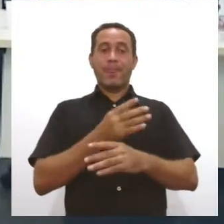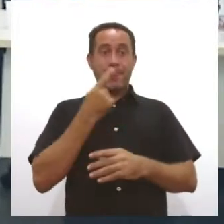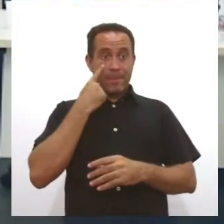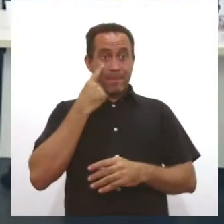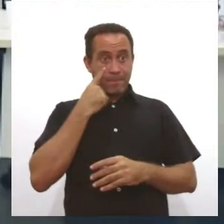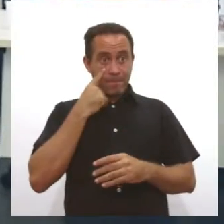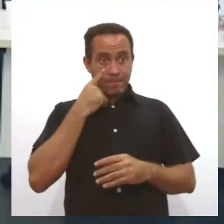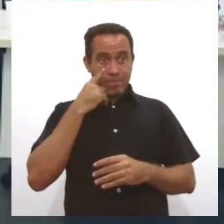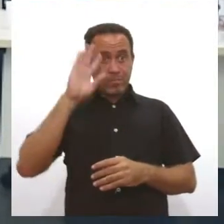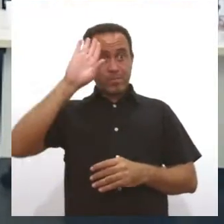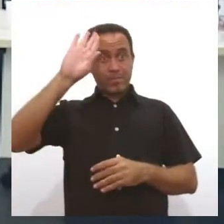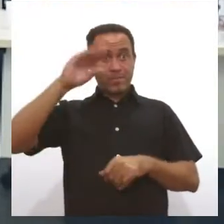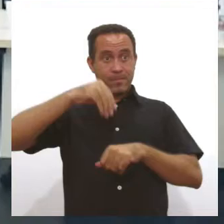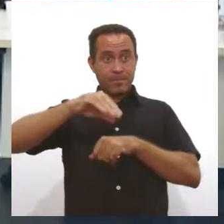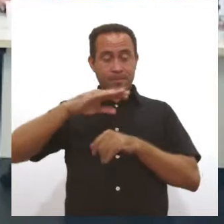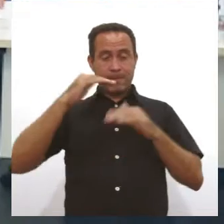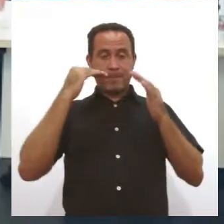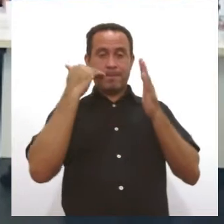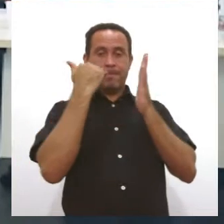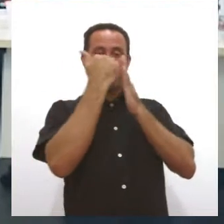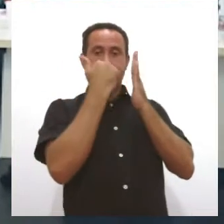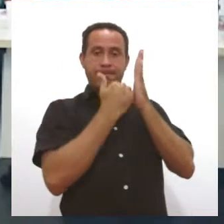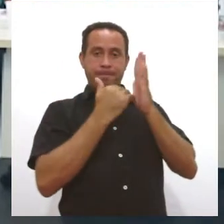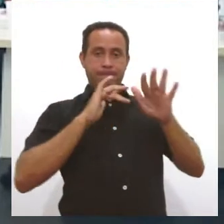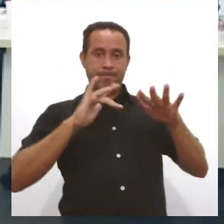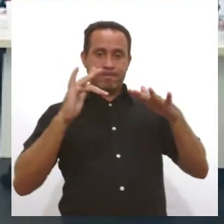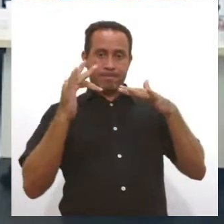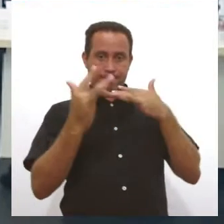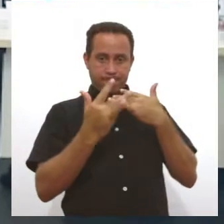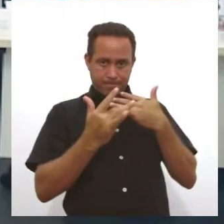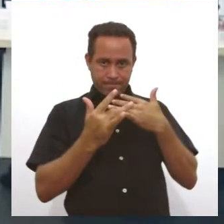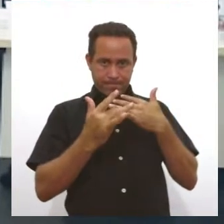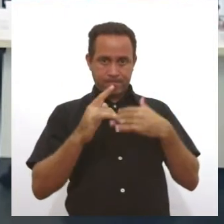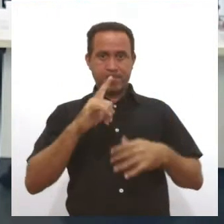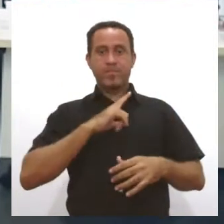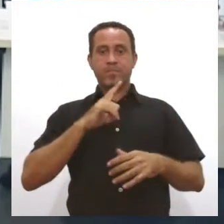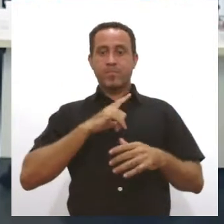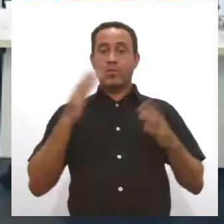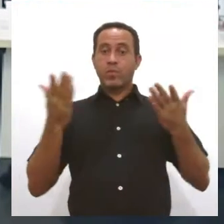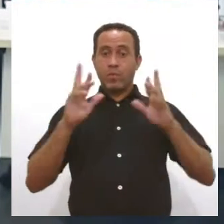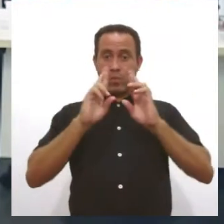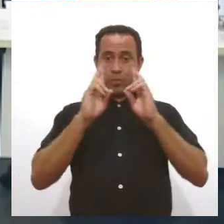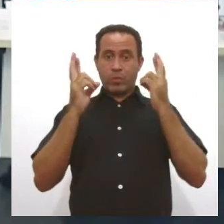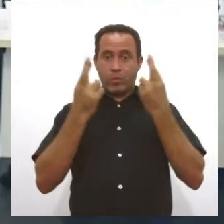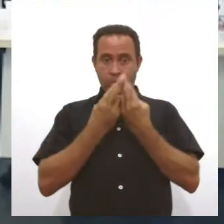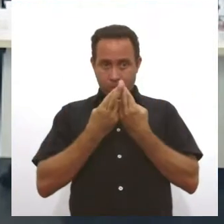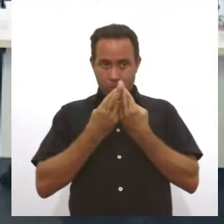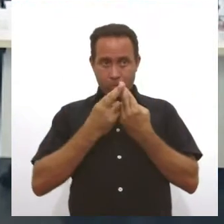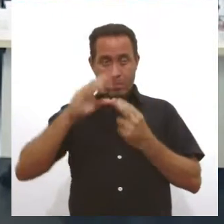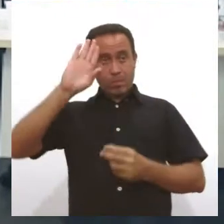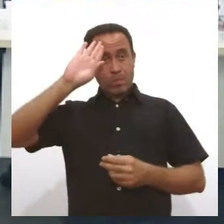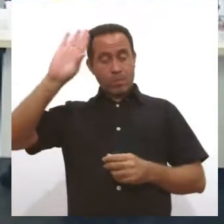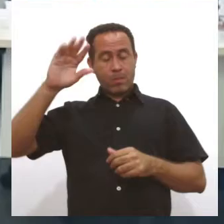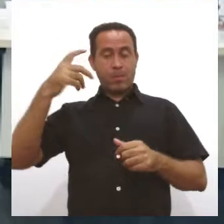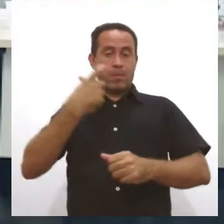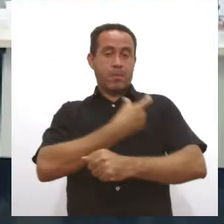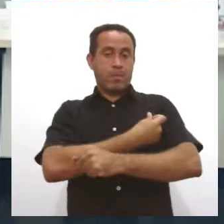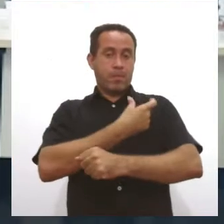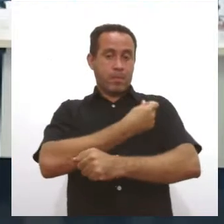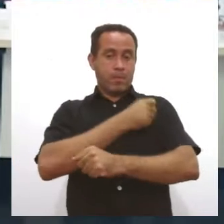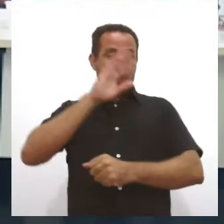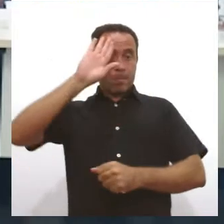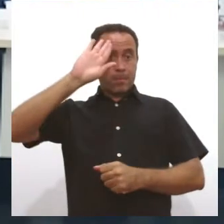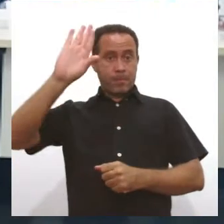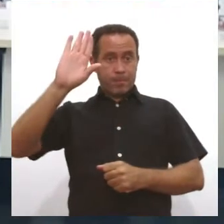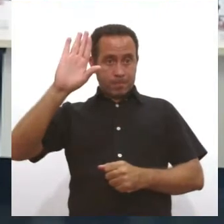que é destaque em nosso site e em nossas redes sociais. Na sessão plenária de hoje, deputados destacaram a importância das vacinas, principalmente a